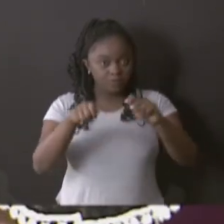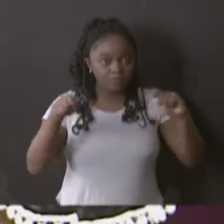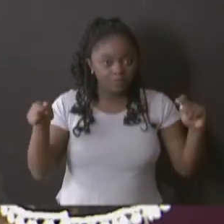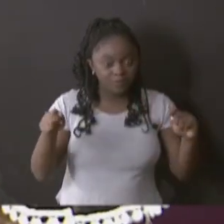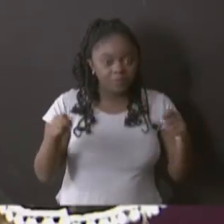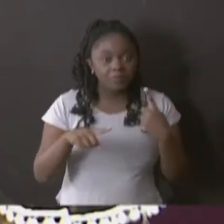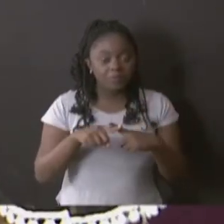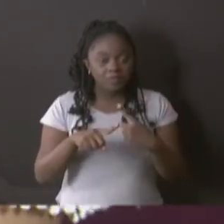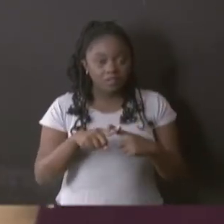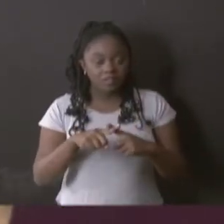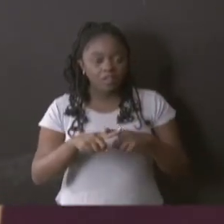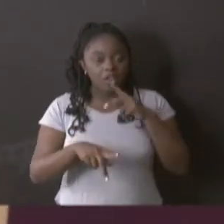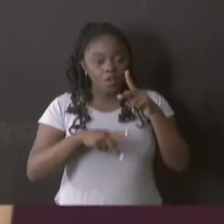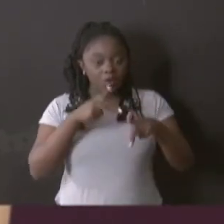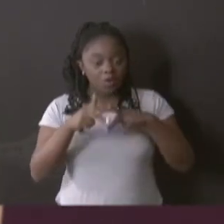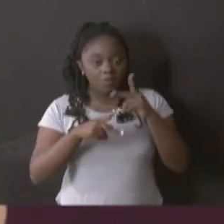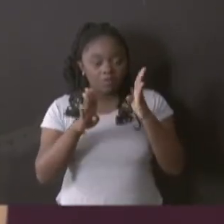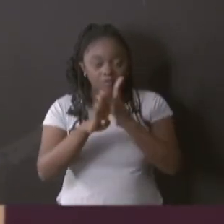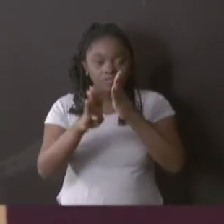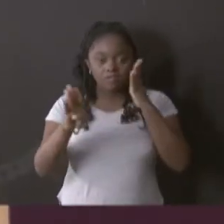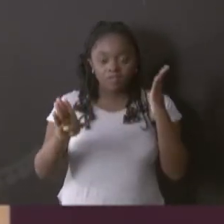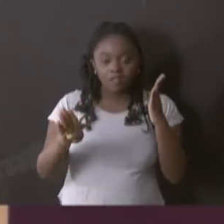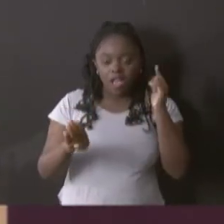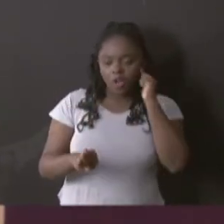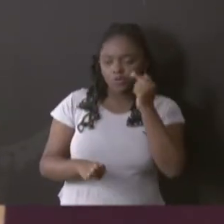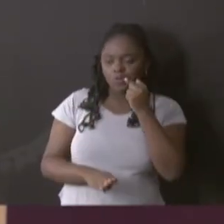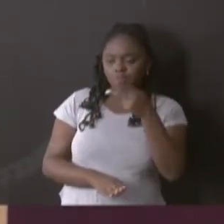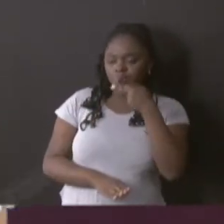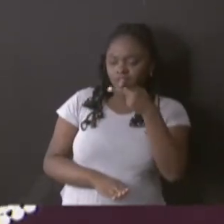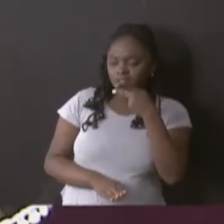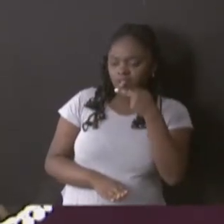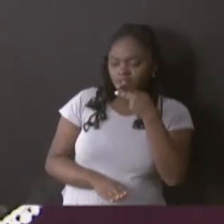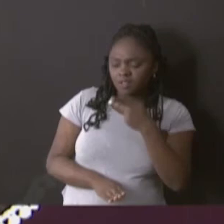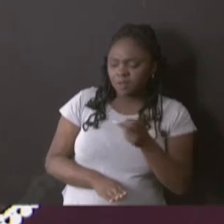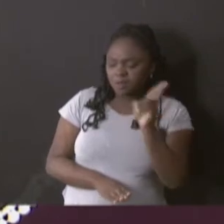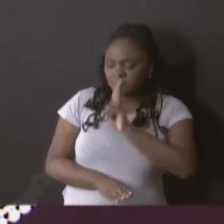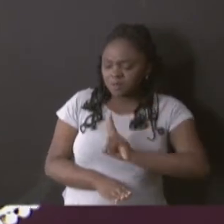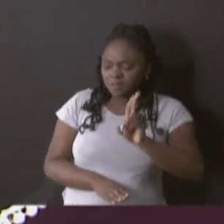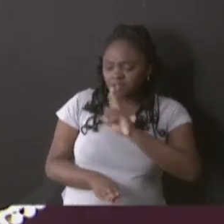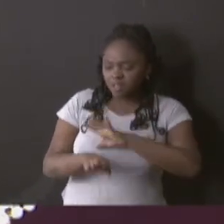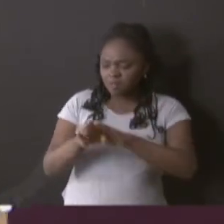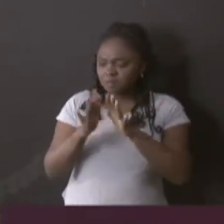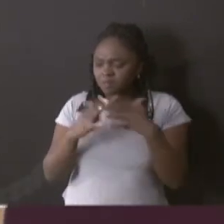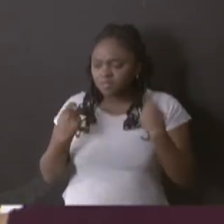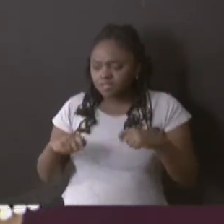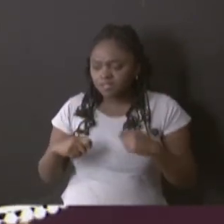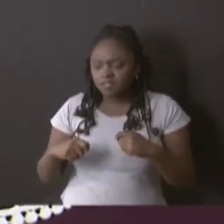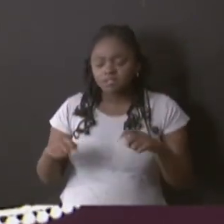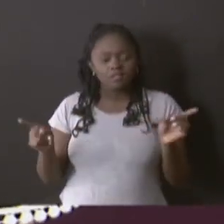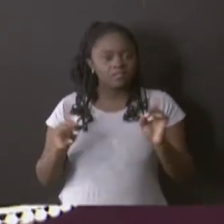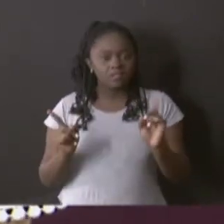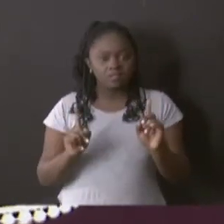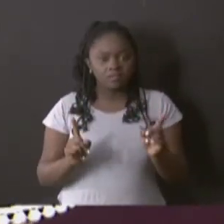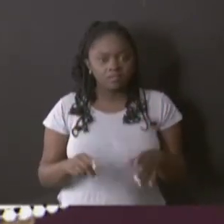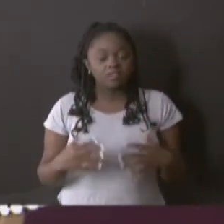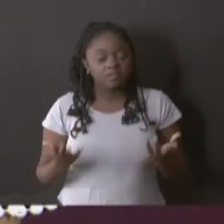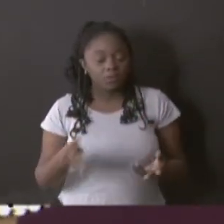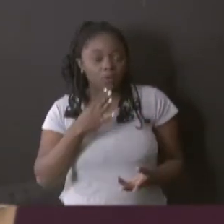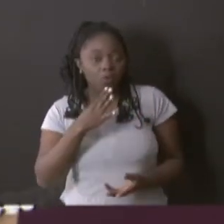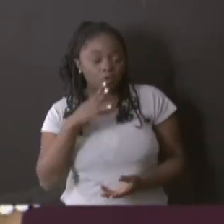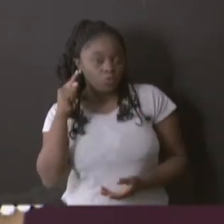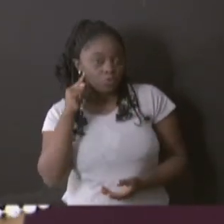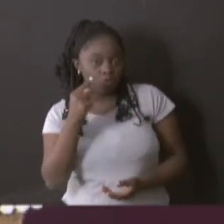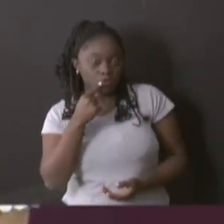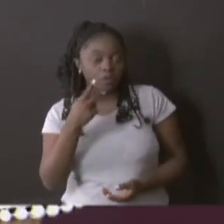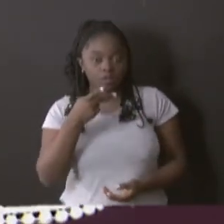eles falam. Se fala, então para que tem que usar a mão? Vamos estimular essa fala. Meu Deus. Né? Então tem, eu conheço surdos que falam muito bem. Se eu não